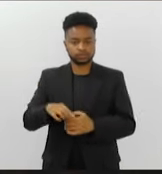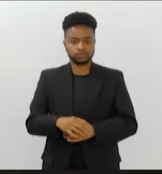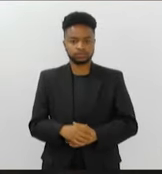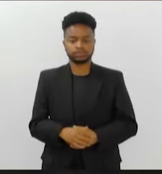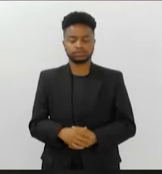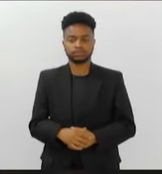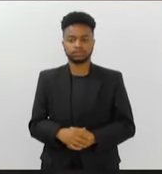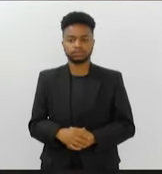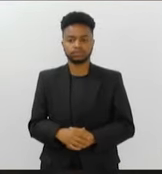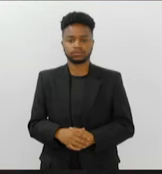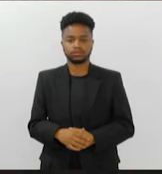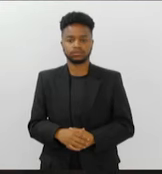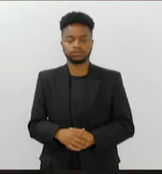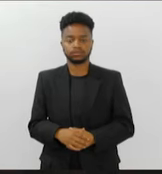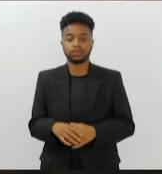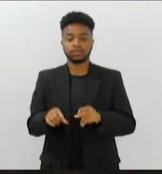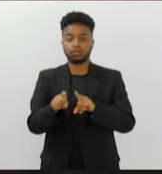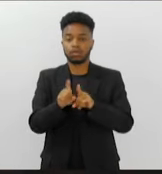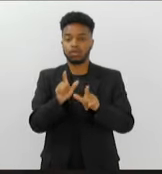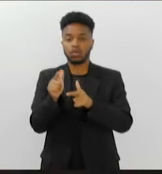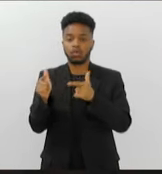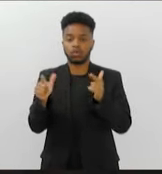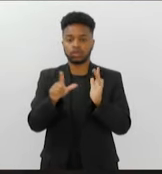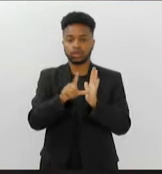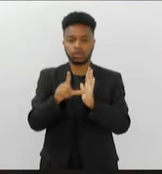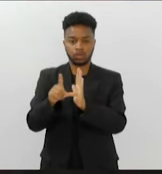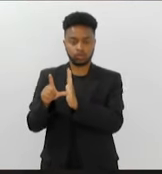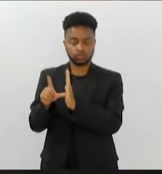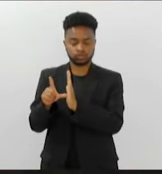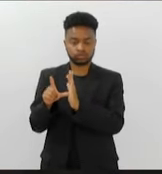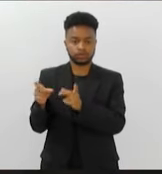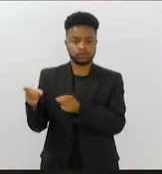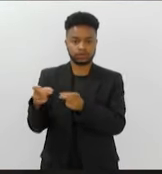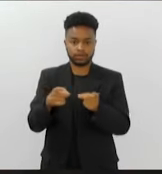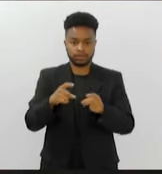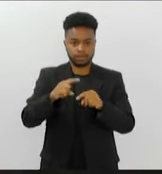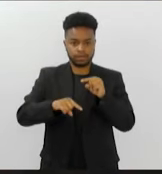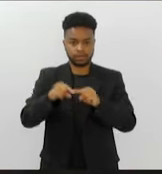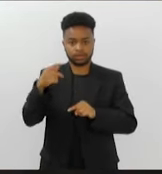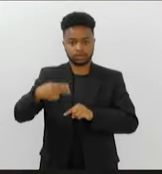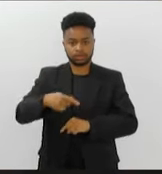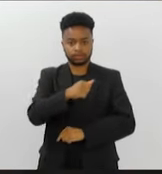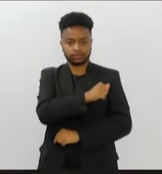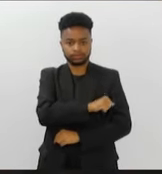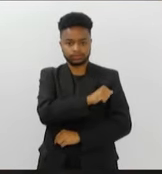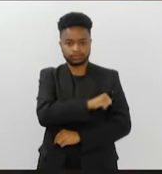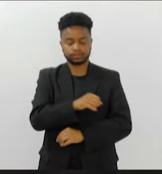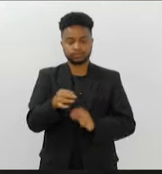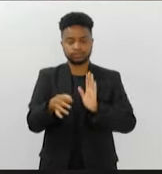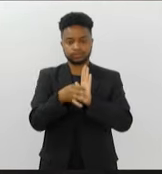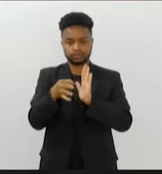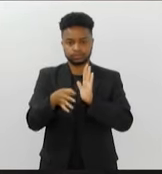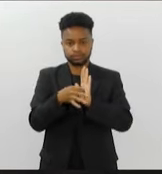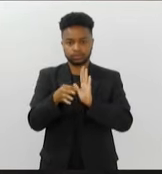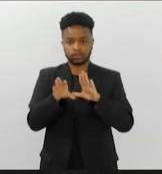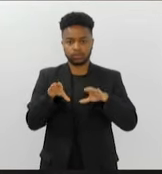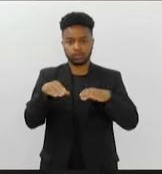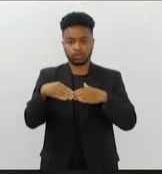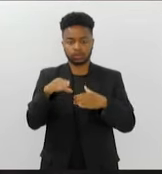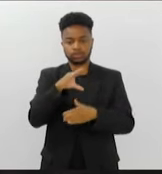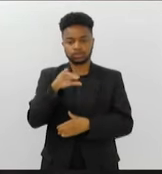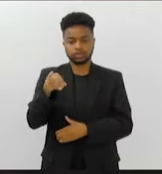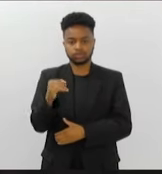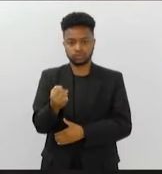e demais estabelecimentos comerciais varejistas localizados no Estado do Rio de Janeiro. Pareceres das comissões